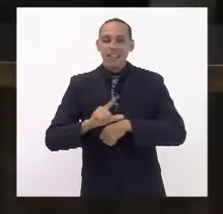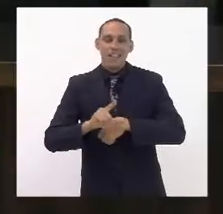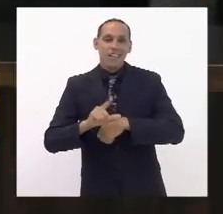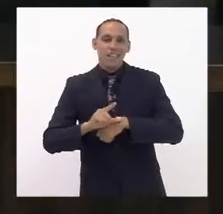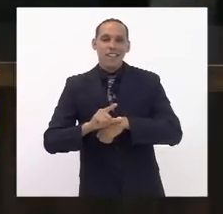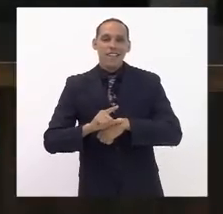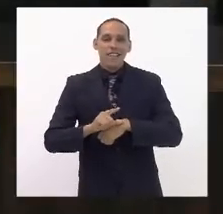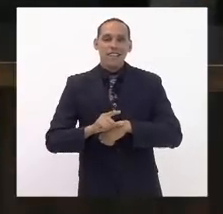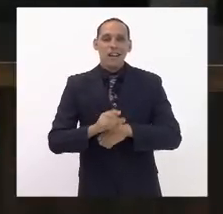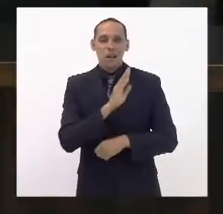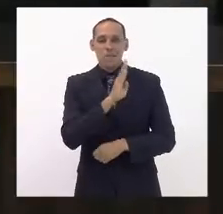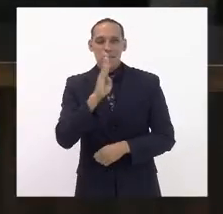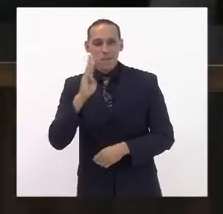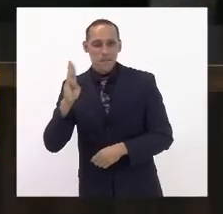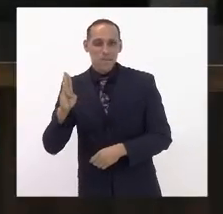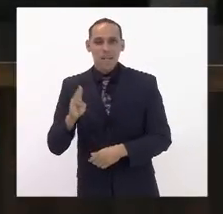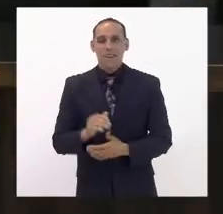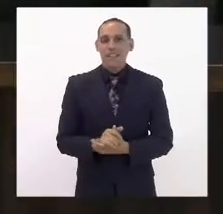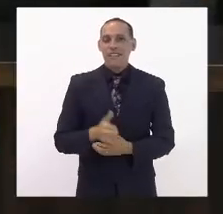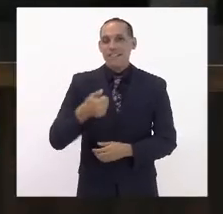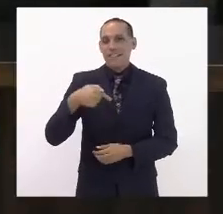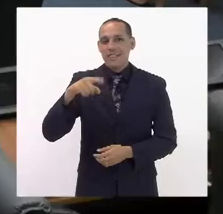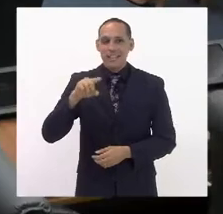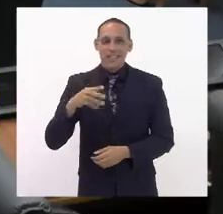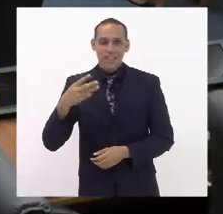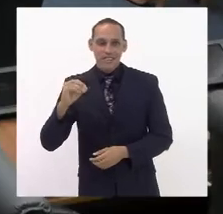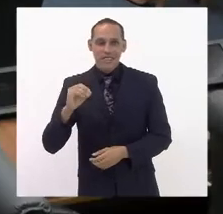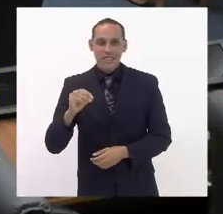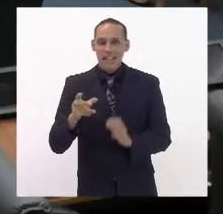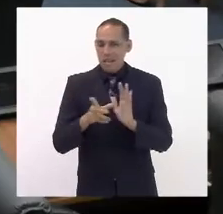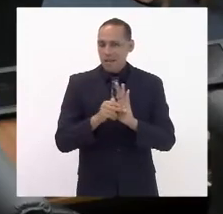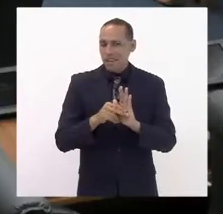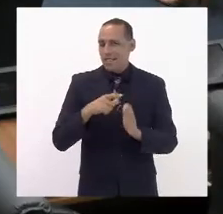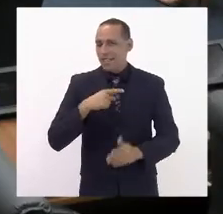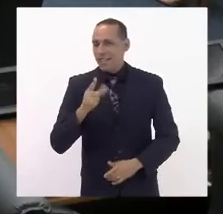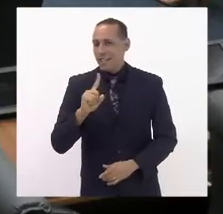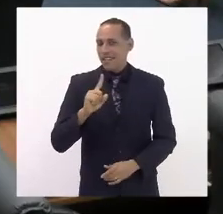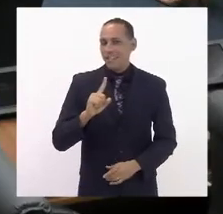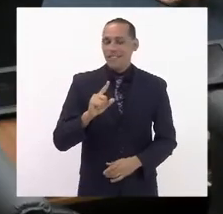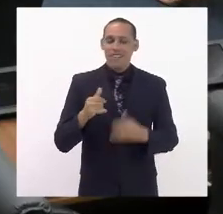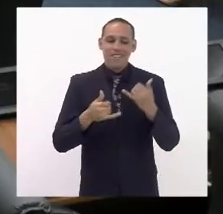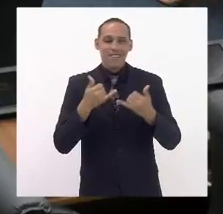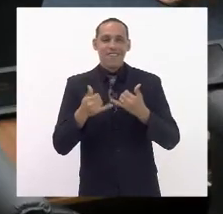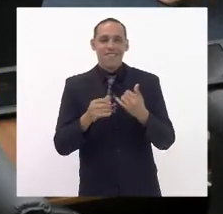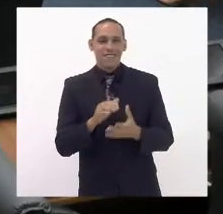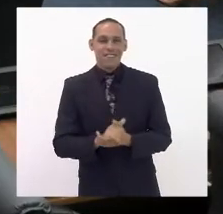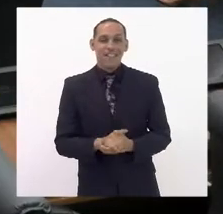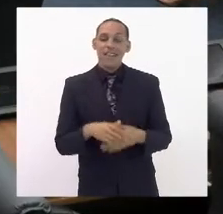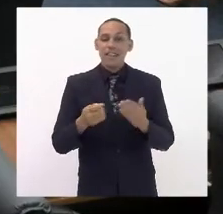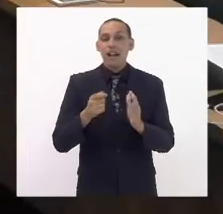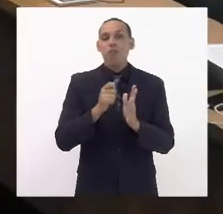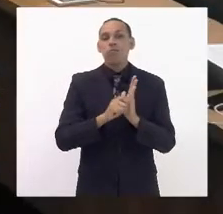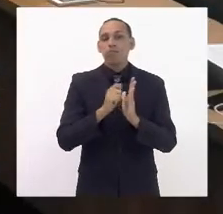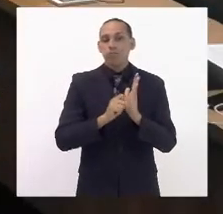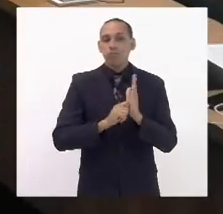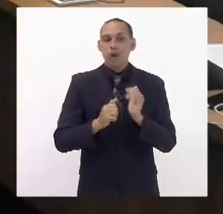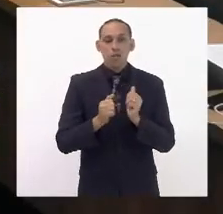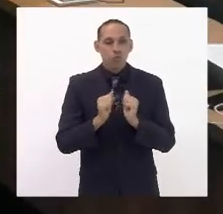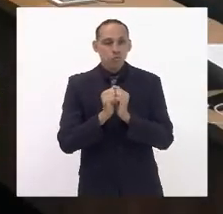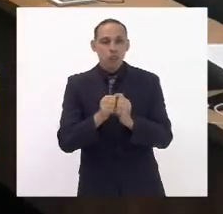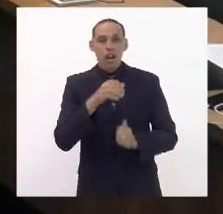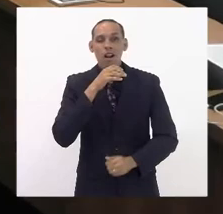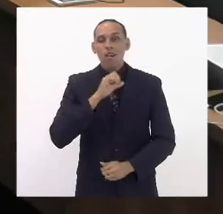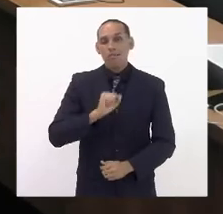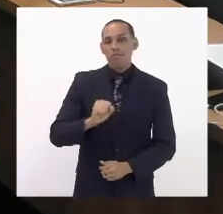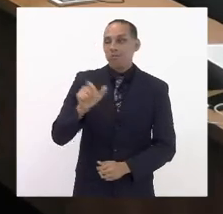Com emenda ou sem emenda? Muitas emendas. Senhor presidente, foi escrevendo os diálogos com Paulo Freire que